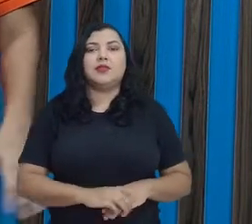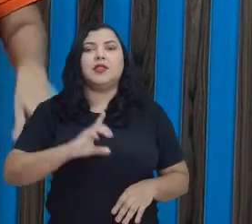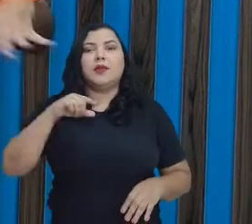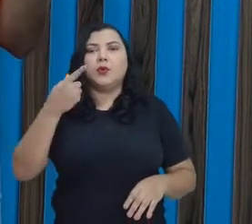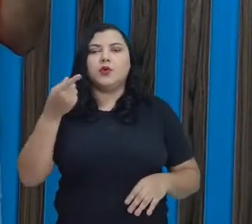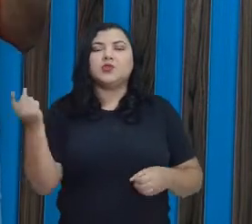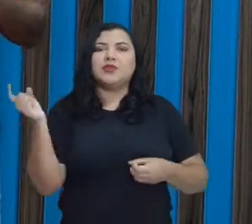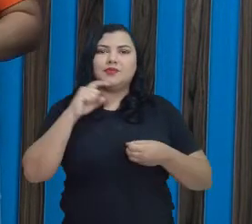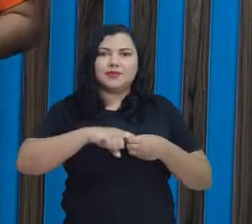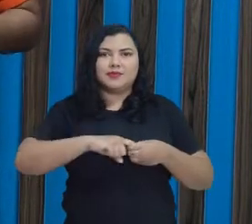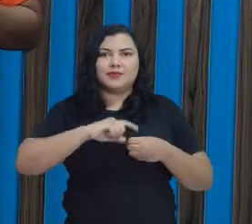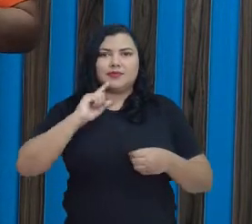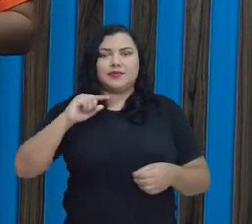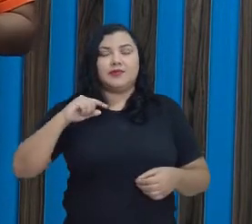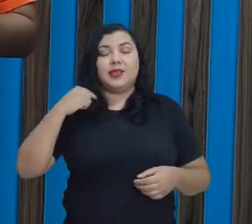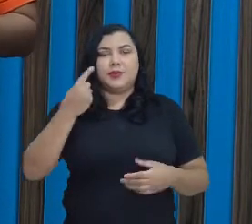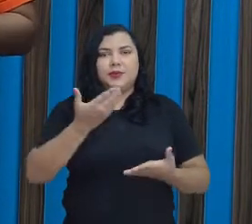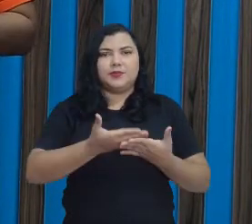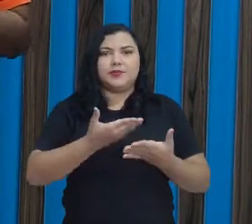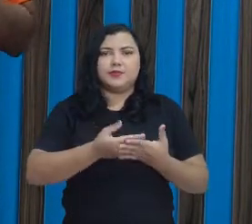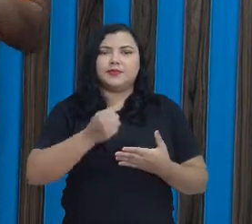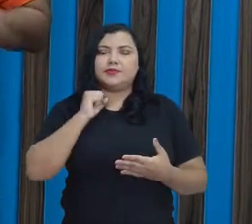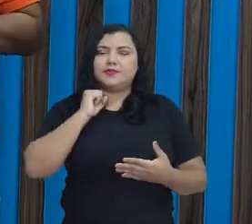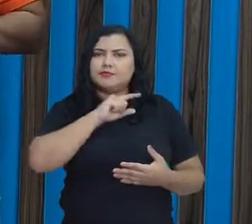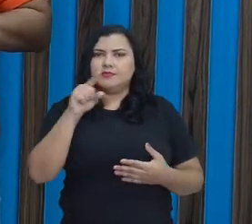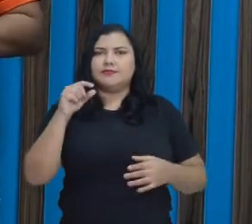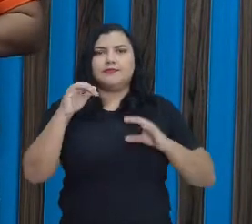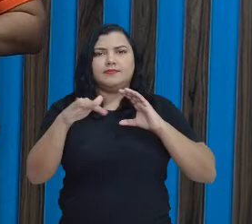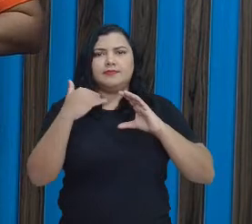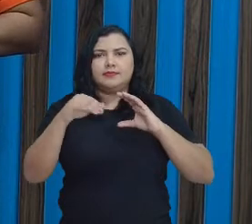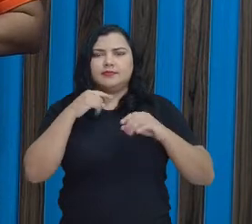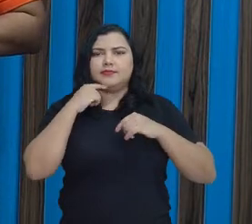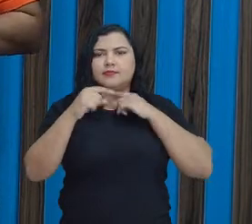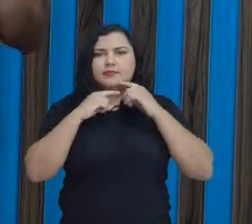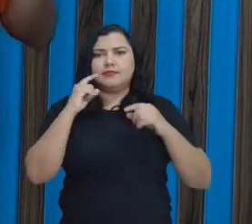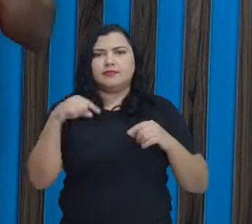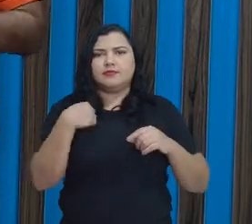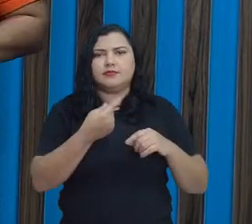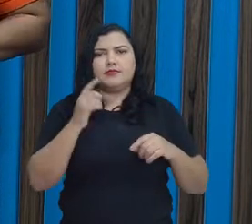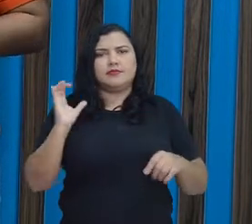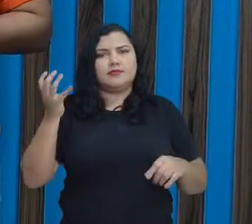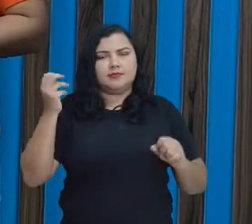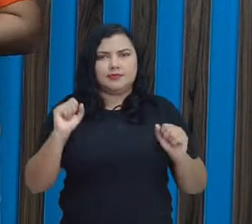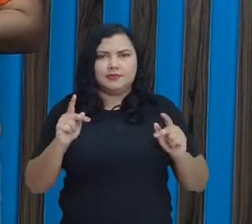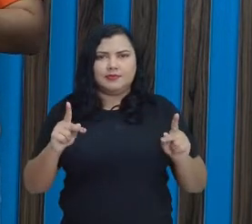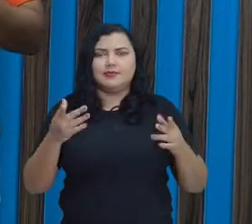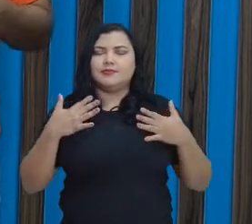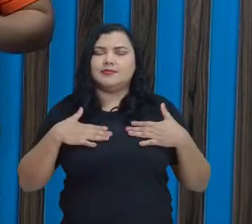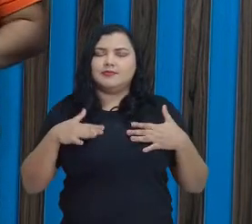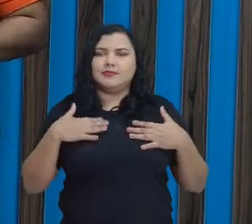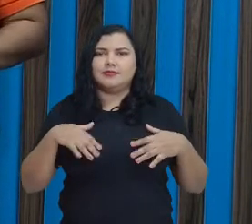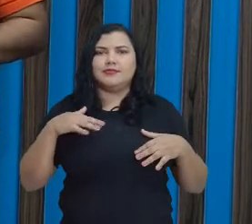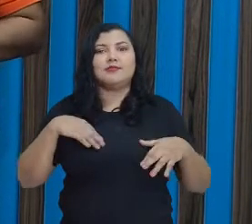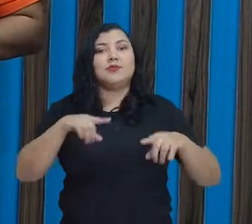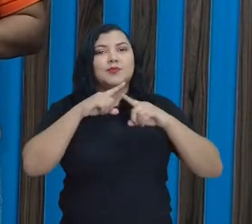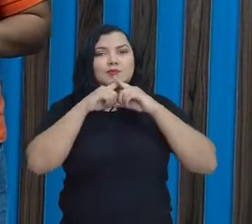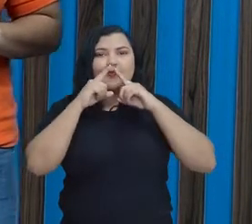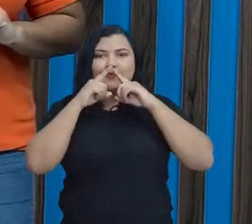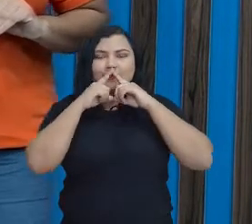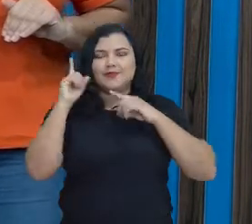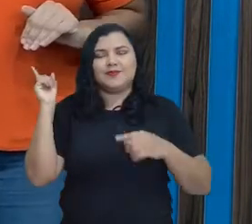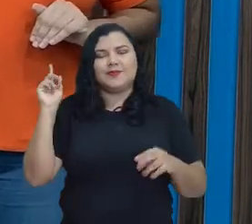próxima aula. Vocês mandam as dúvidas e a gente resolve, tá? Tenham calma, que eu juro que esse assunto não é difícil,